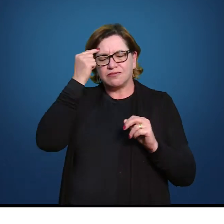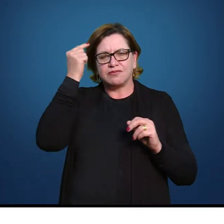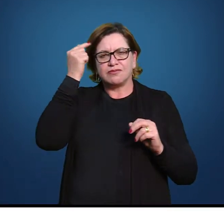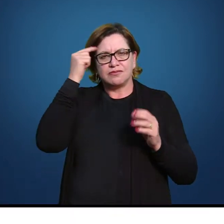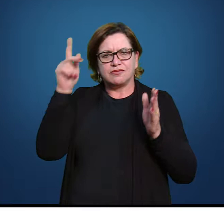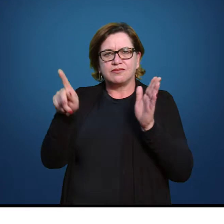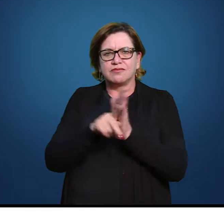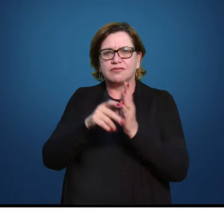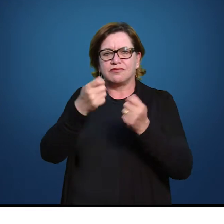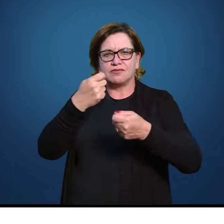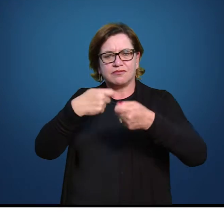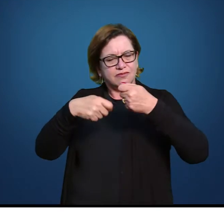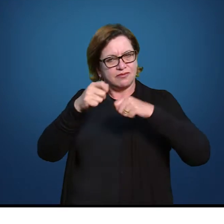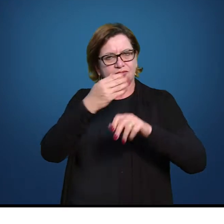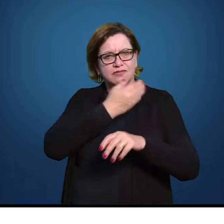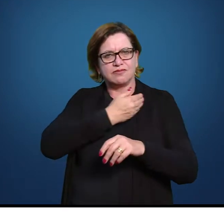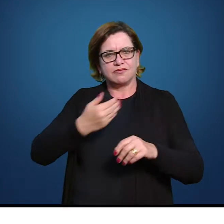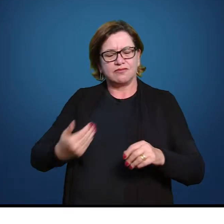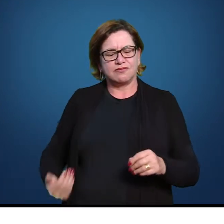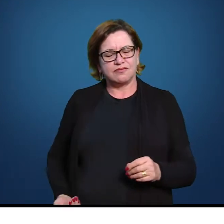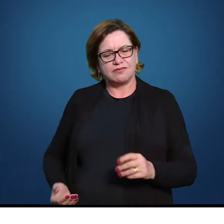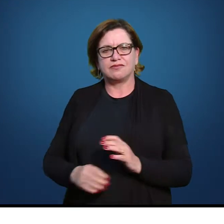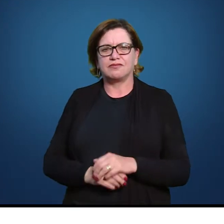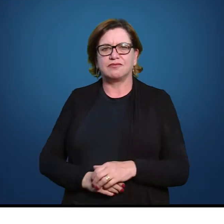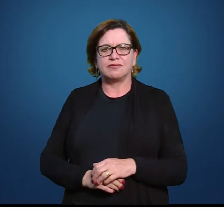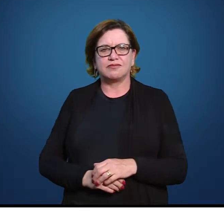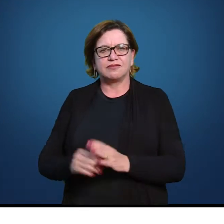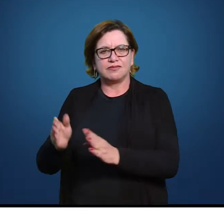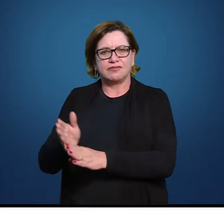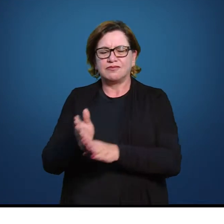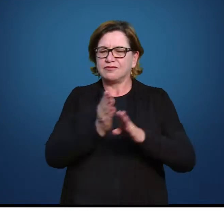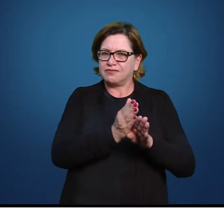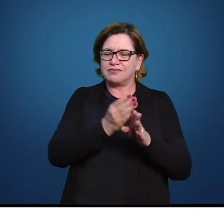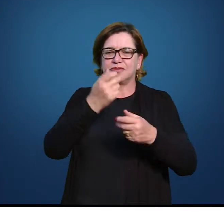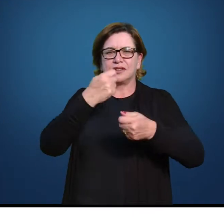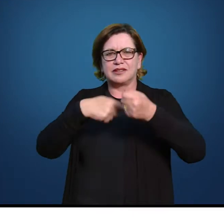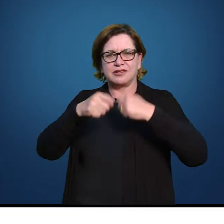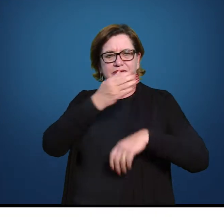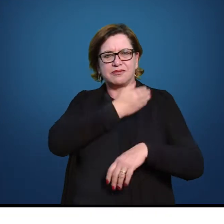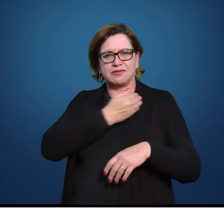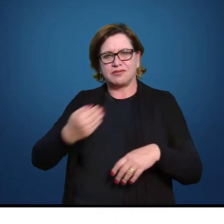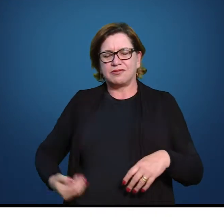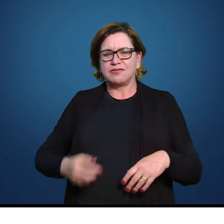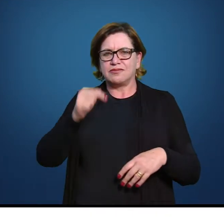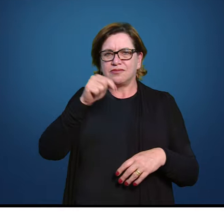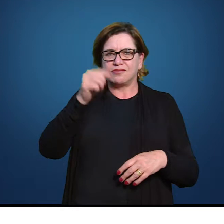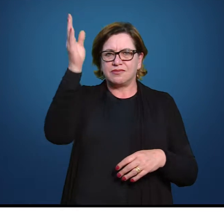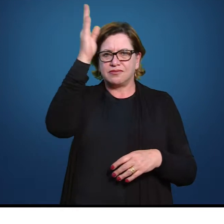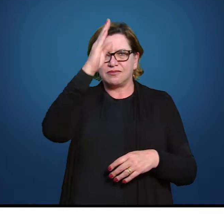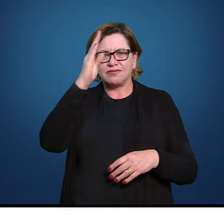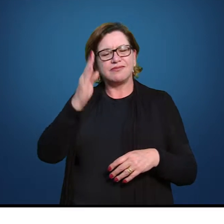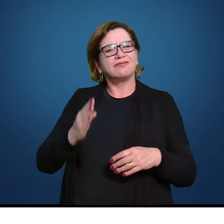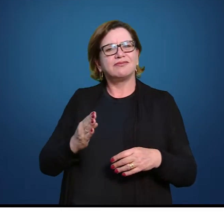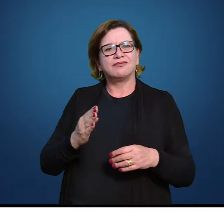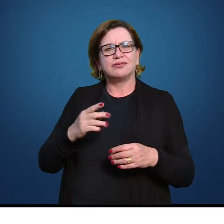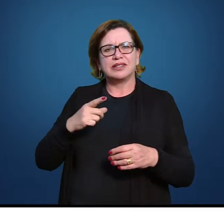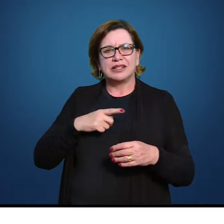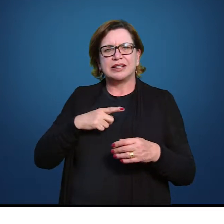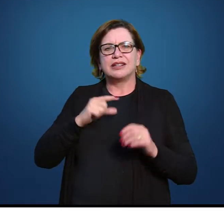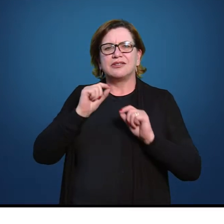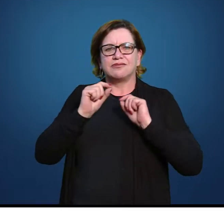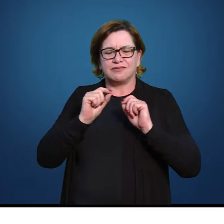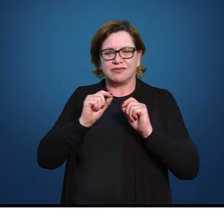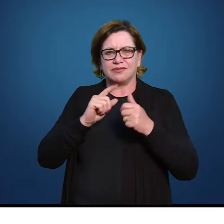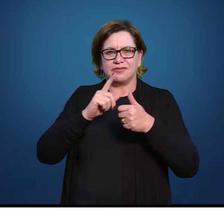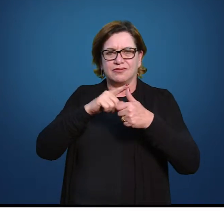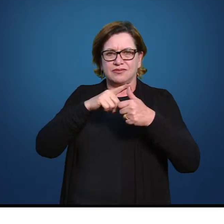da administração pública. A administração pública, pública brasileira é composta pelos seguintes